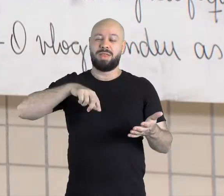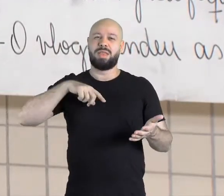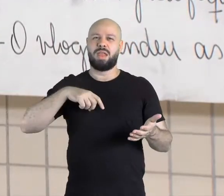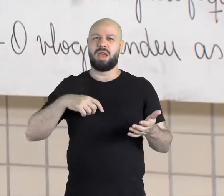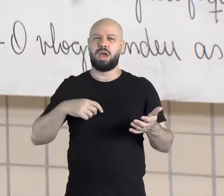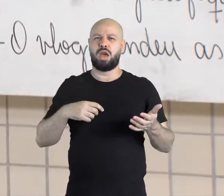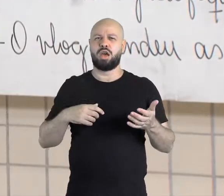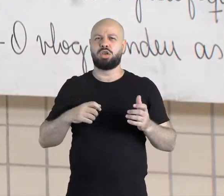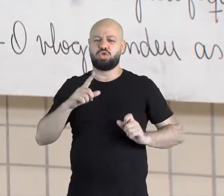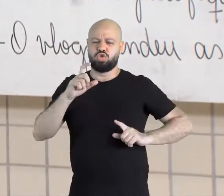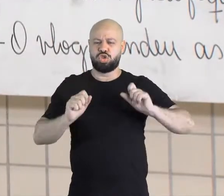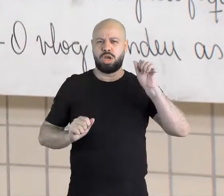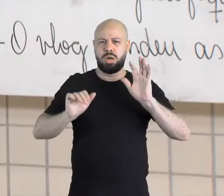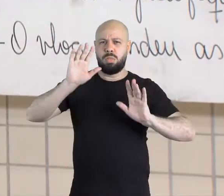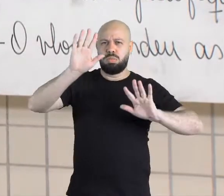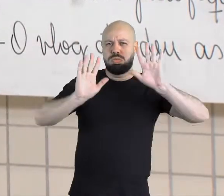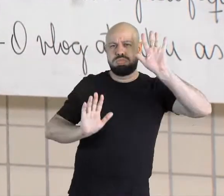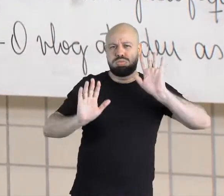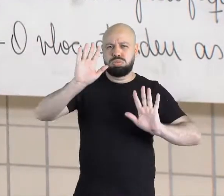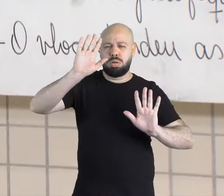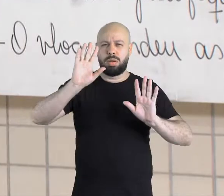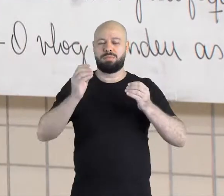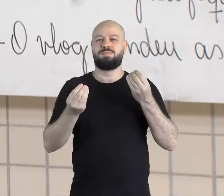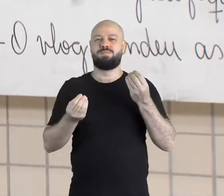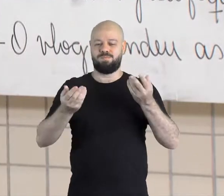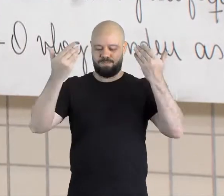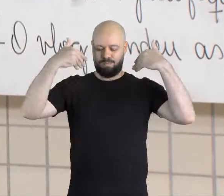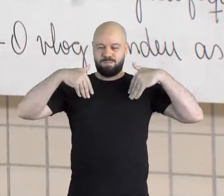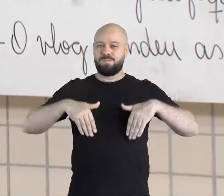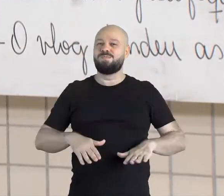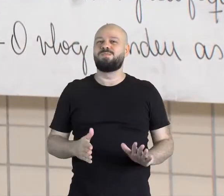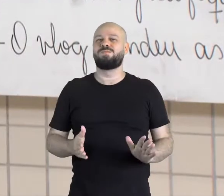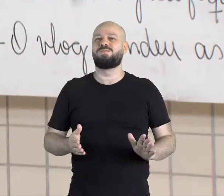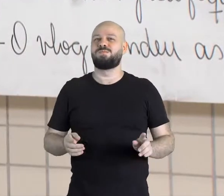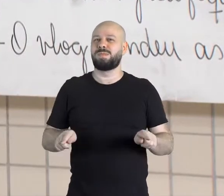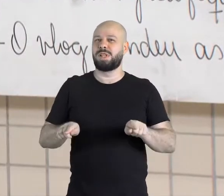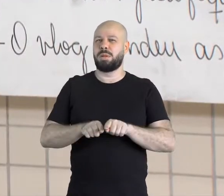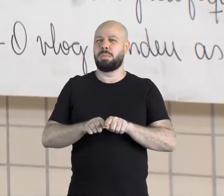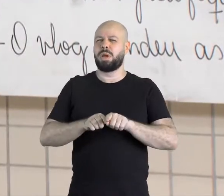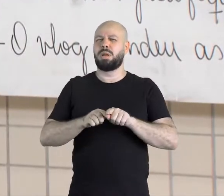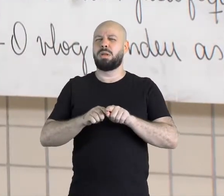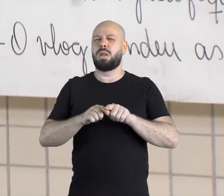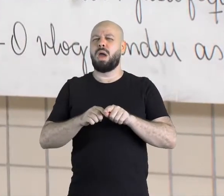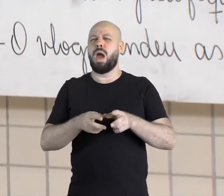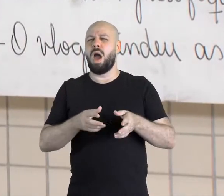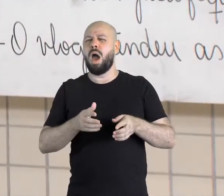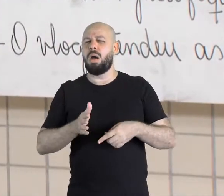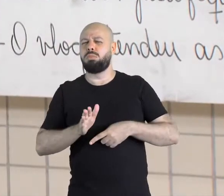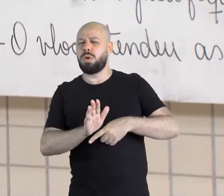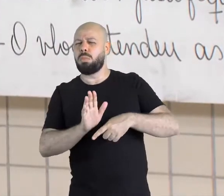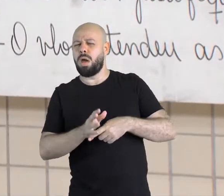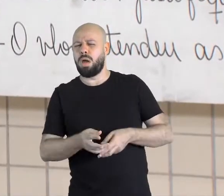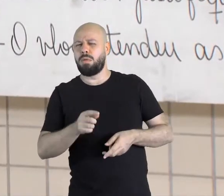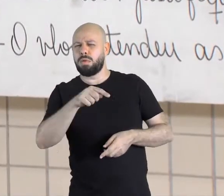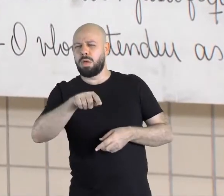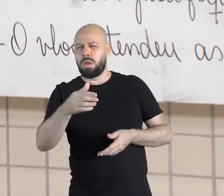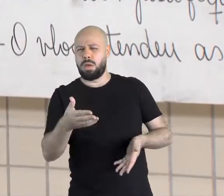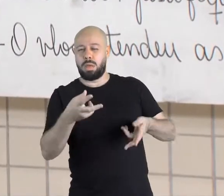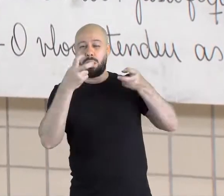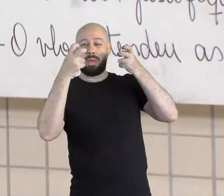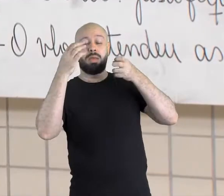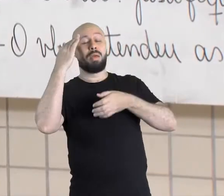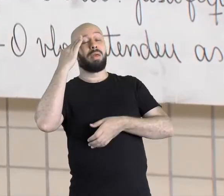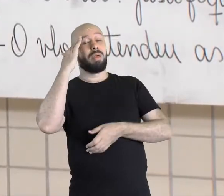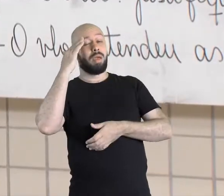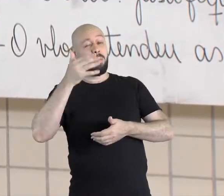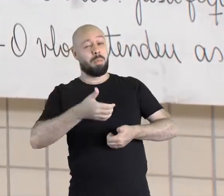gestos da pessoa que gravou o vlog, e isso tudo vai lhe auxiliar a compreender a informação que